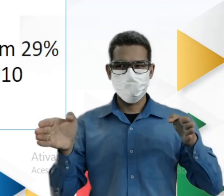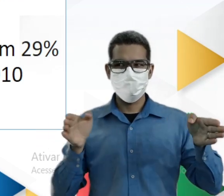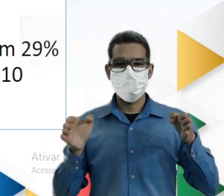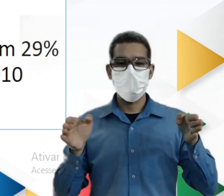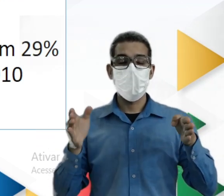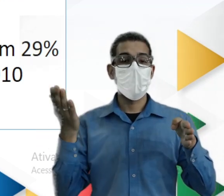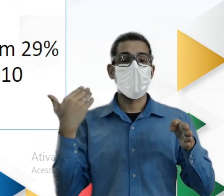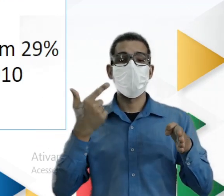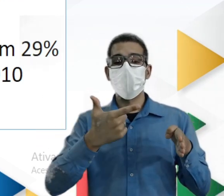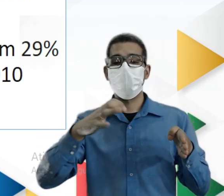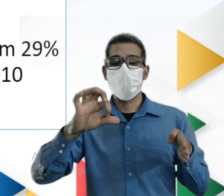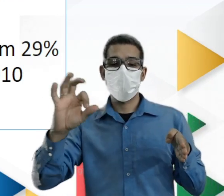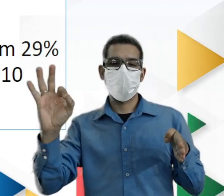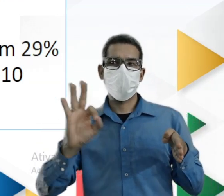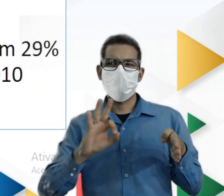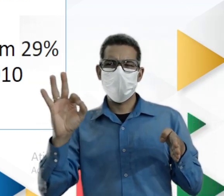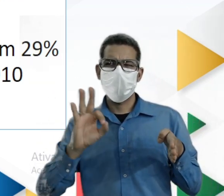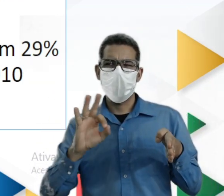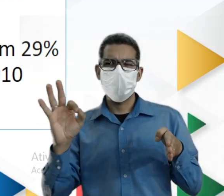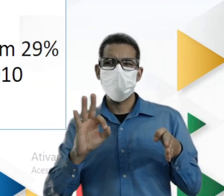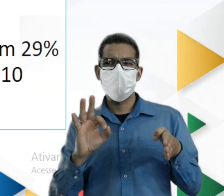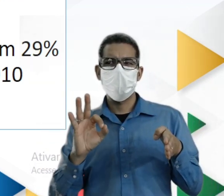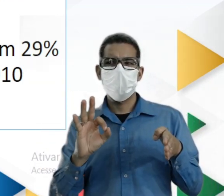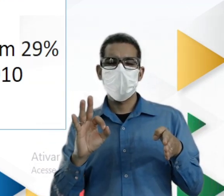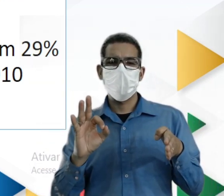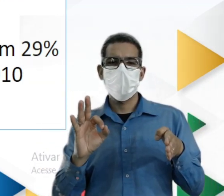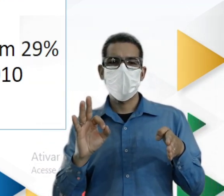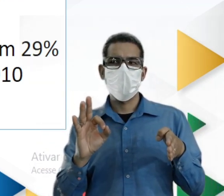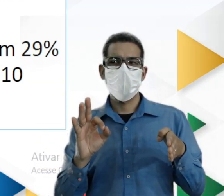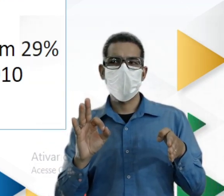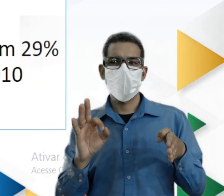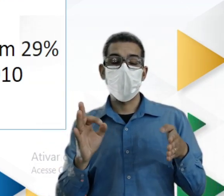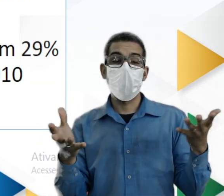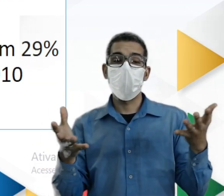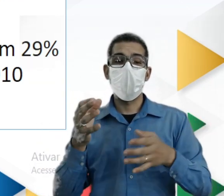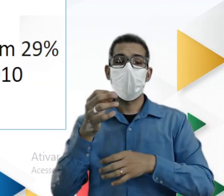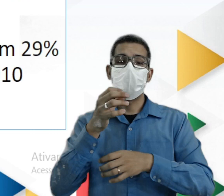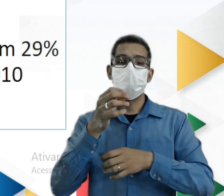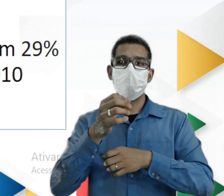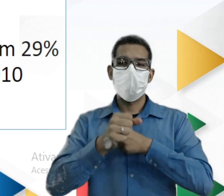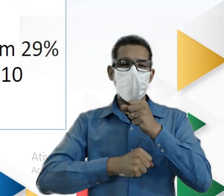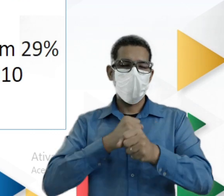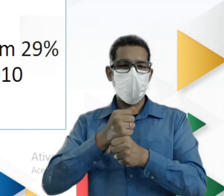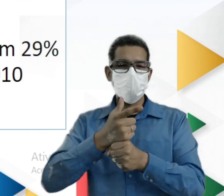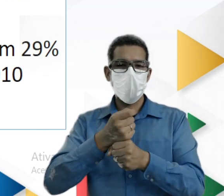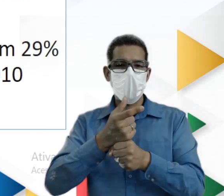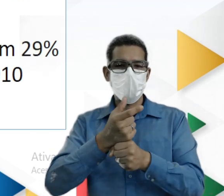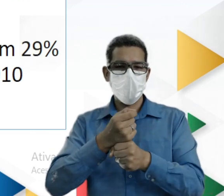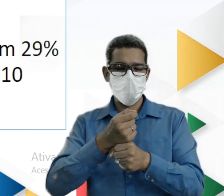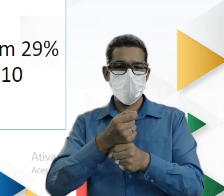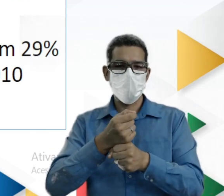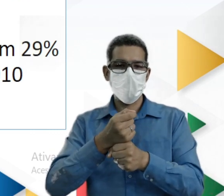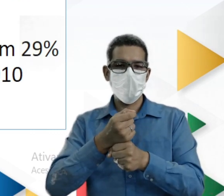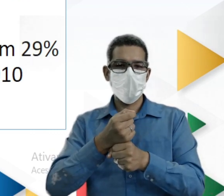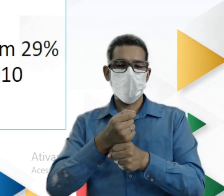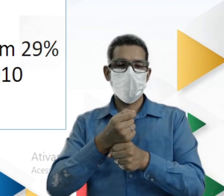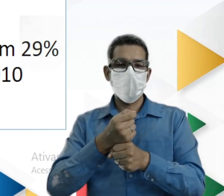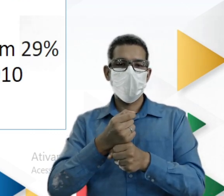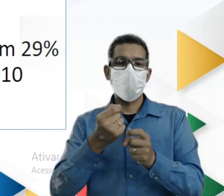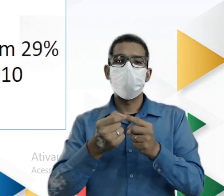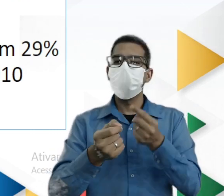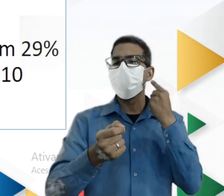representava 29% do total da população lá de 2000. Estamos em 2020, né? Mas 10 anos depois, de